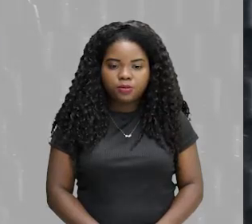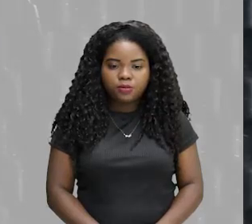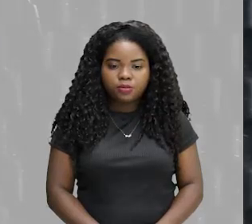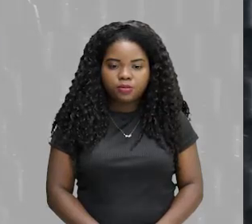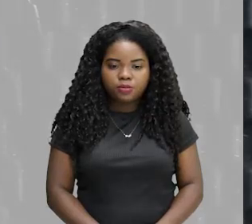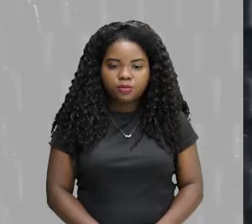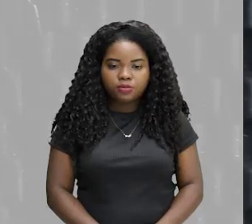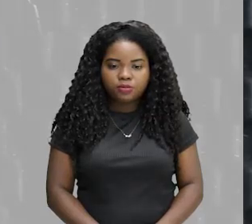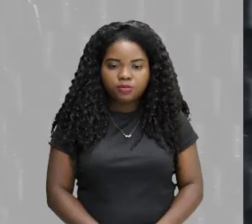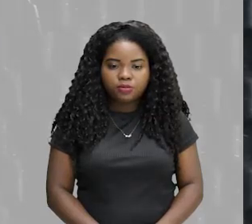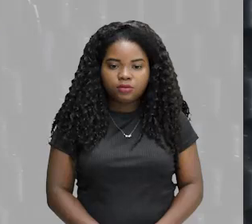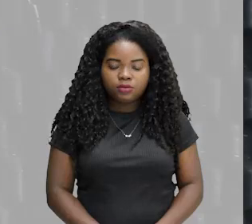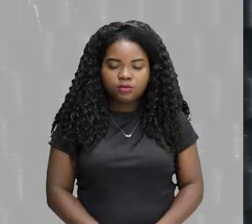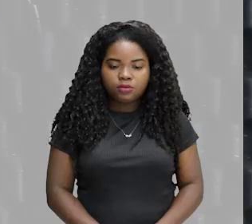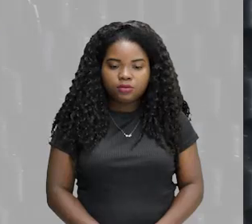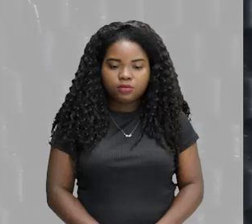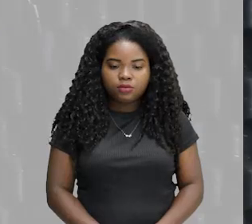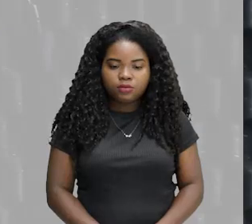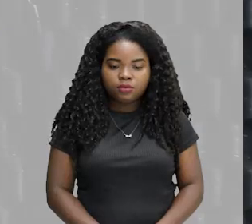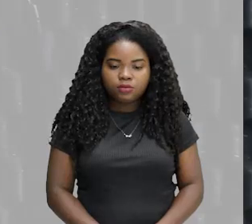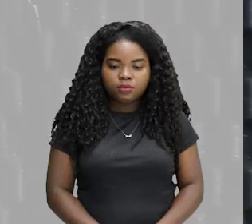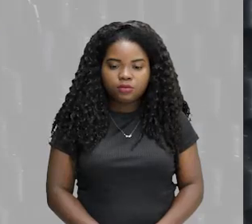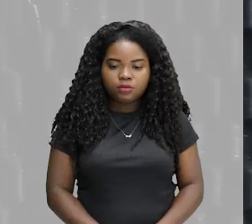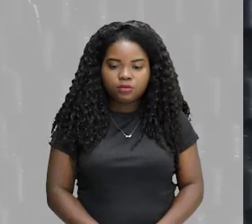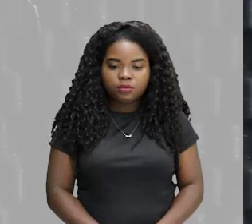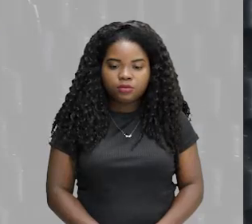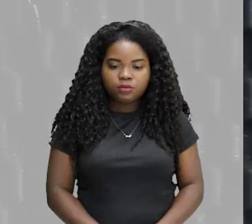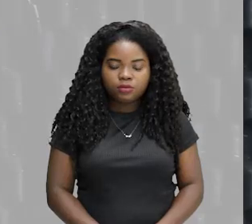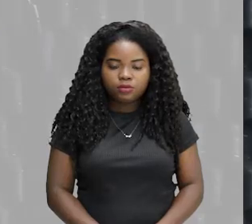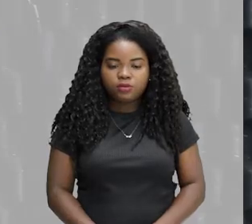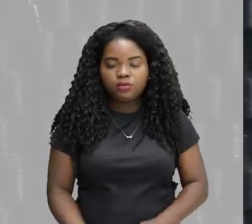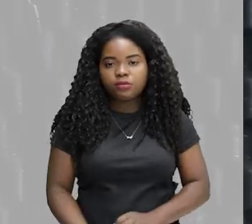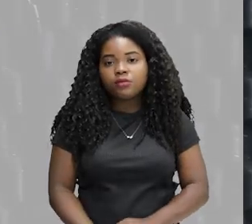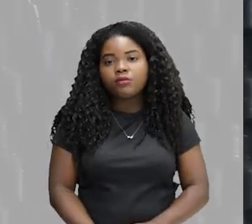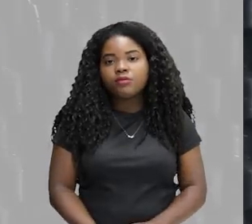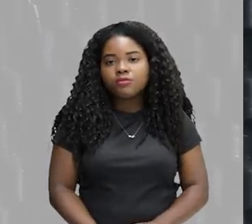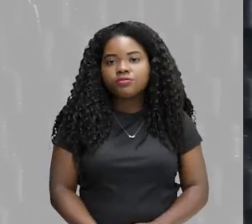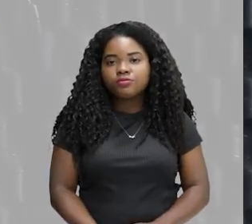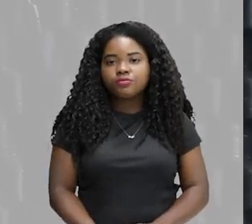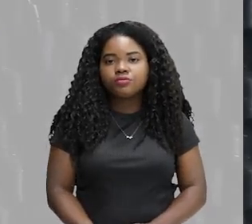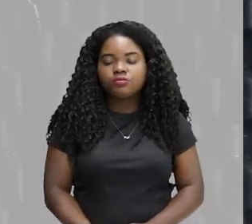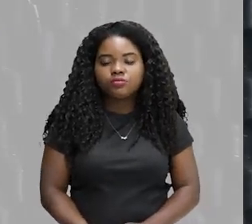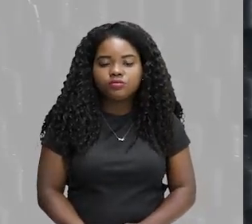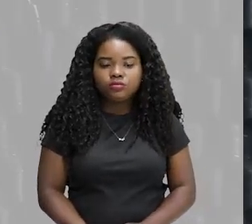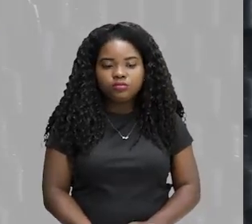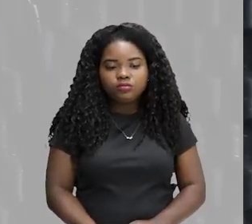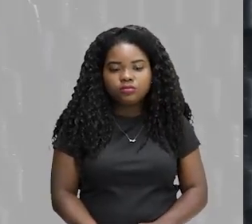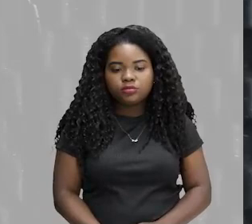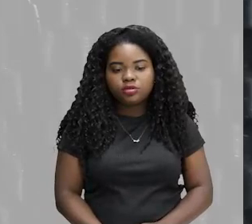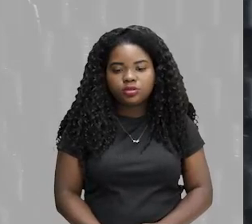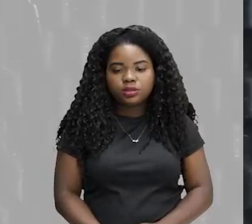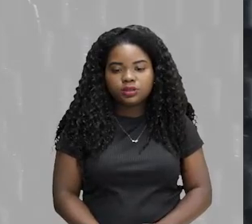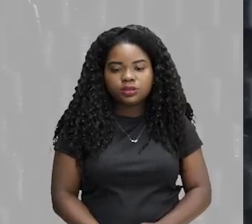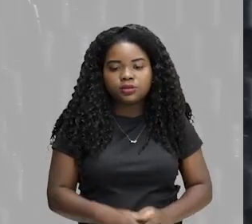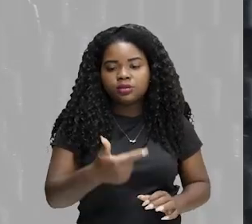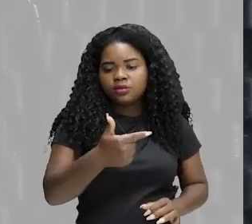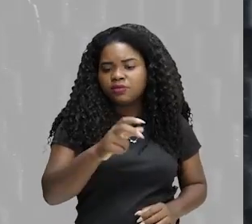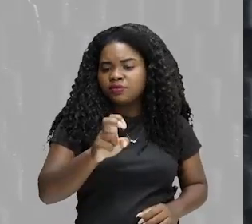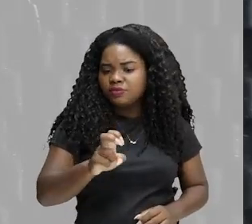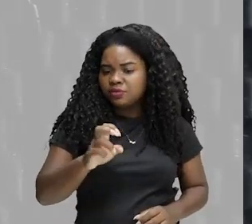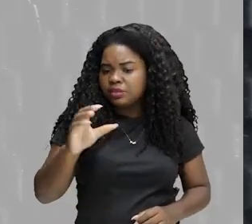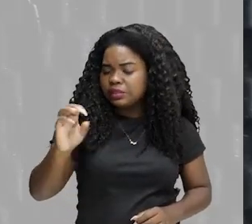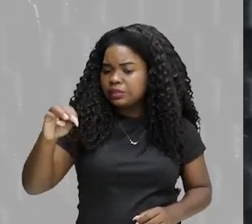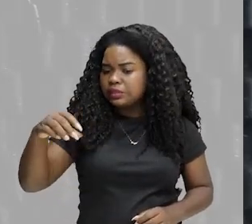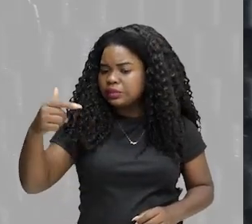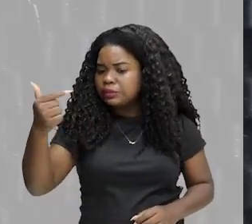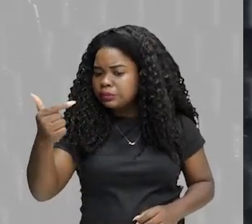pode colocar em um processador dobra a cada 2 anos. Gente, olha o tamanho, 25 centímetros,